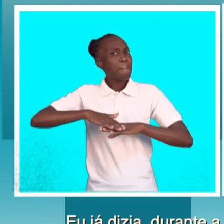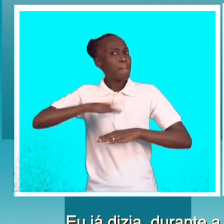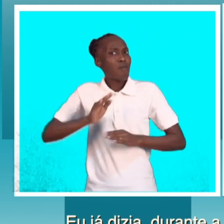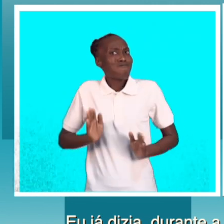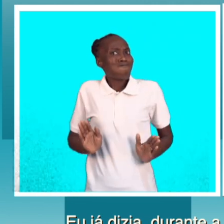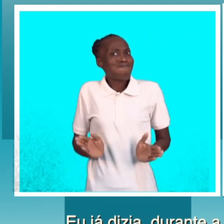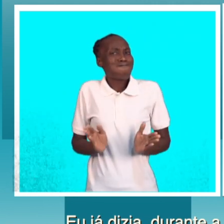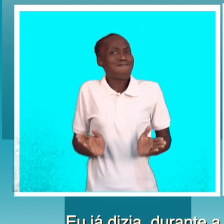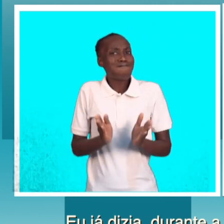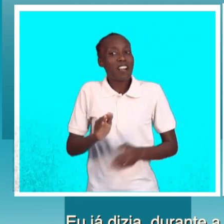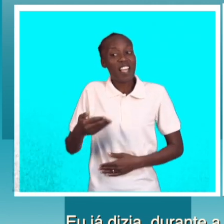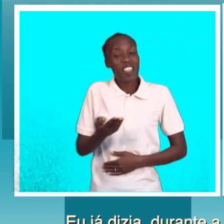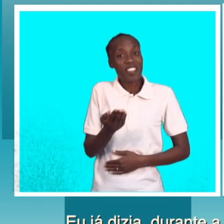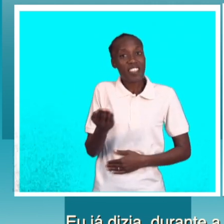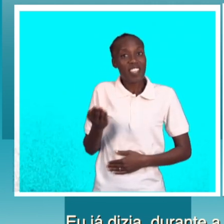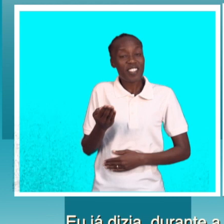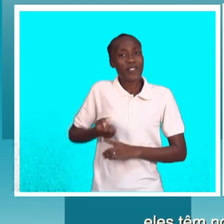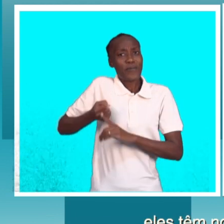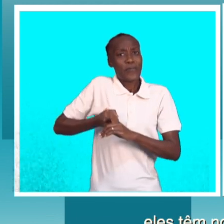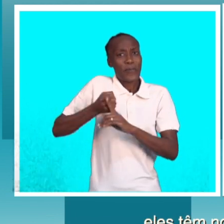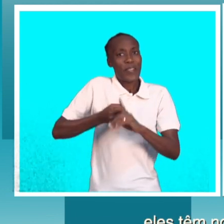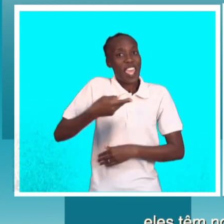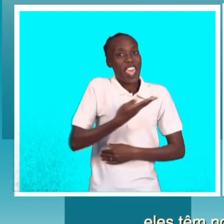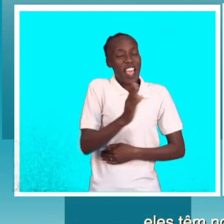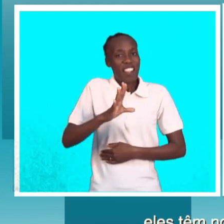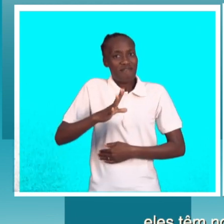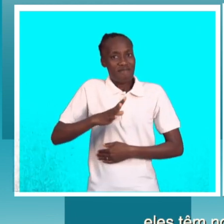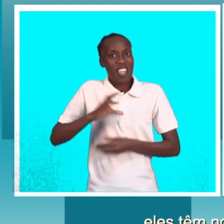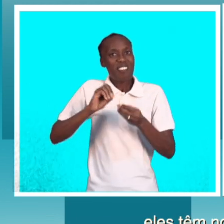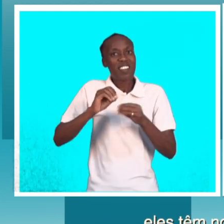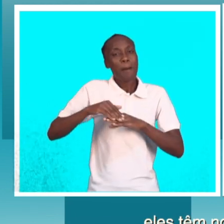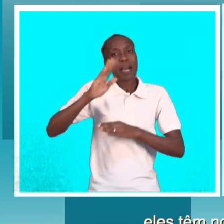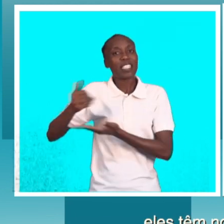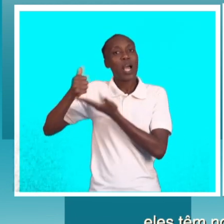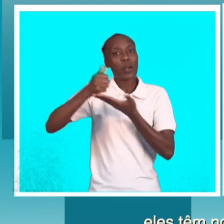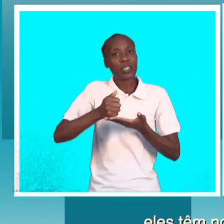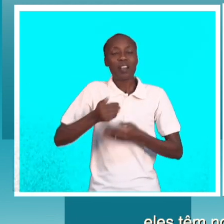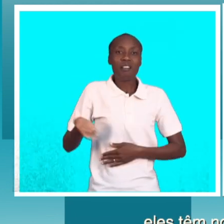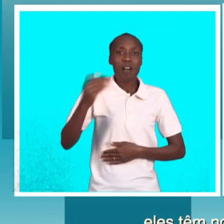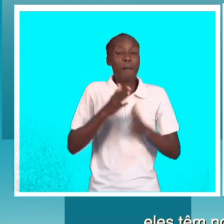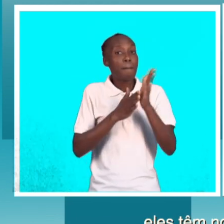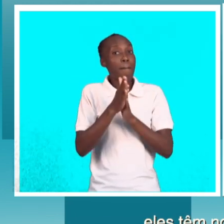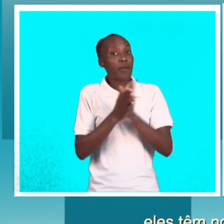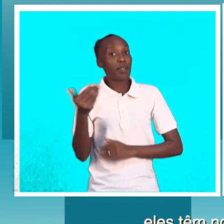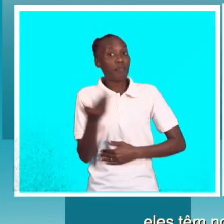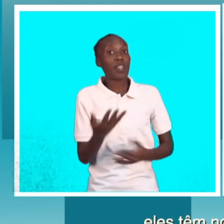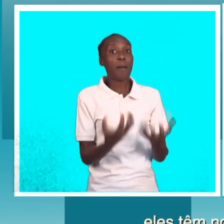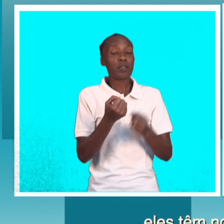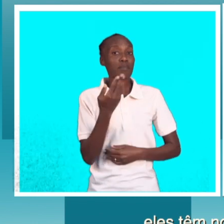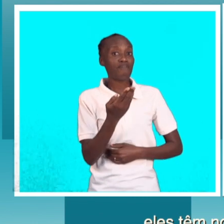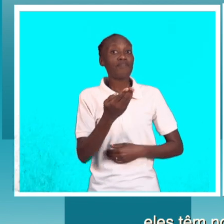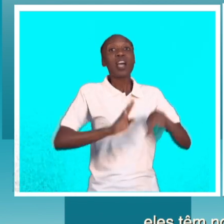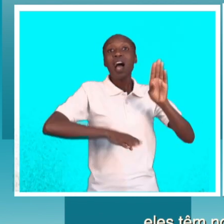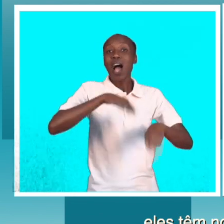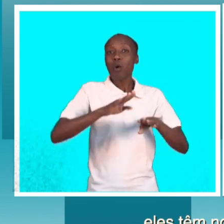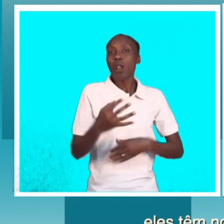proativos nesta nossa empreitada. Eles têm nos puxado bastante. E vamos aproveitar esta possibilidade da